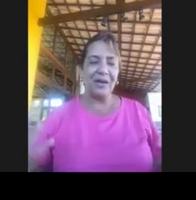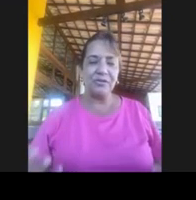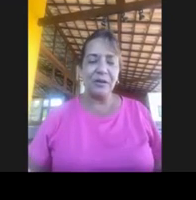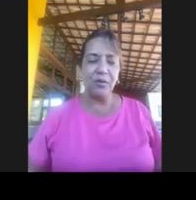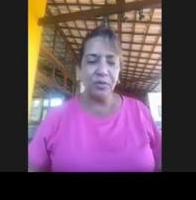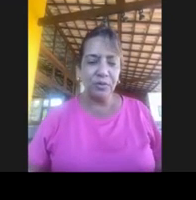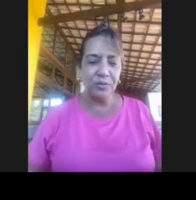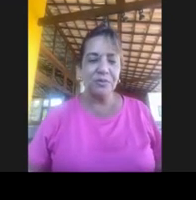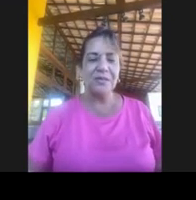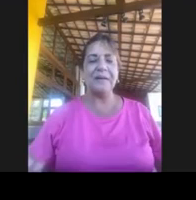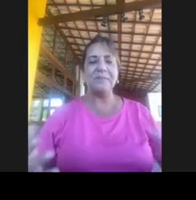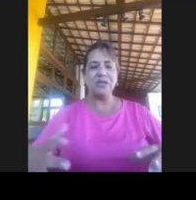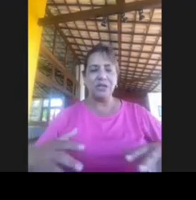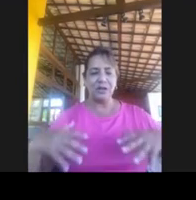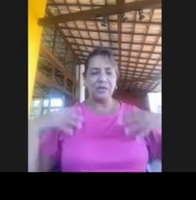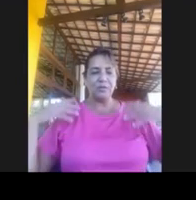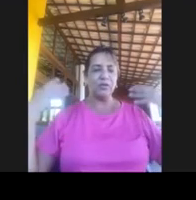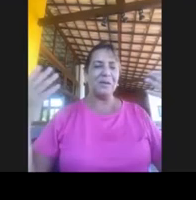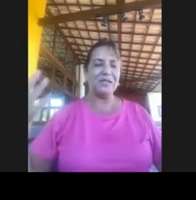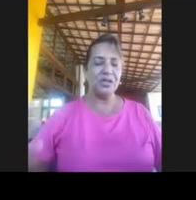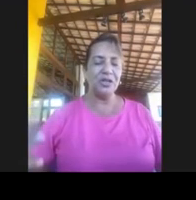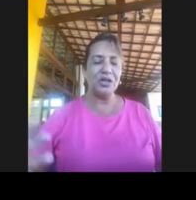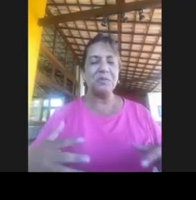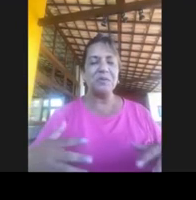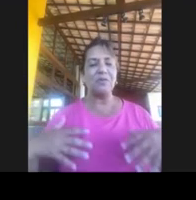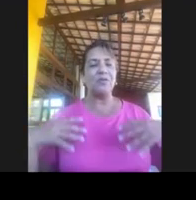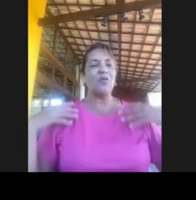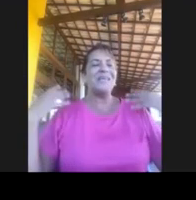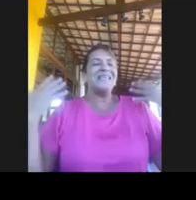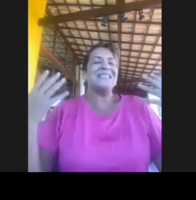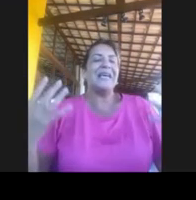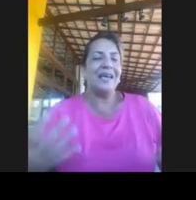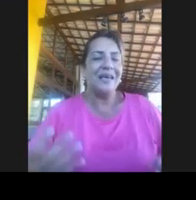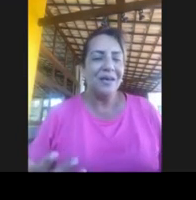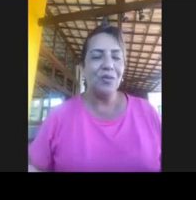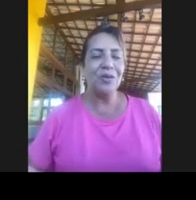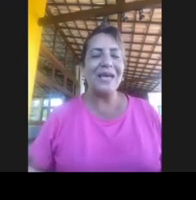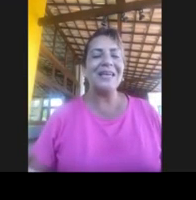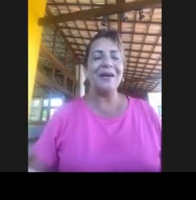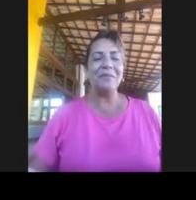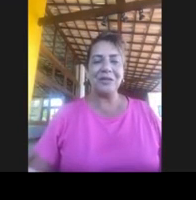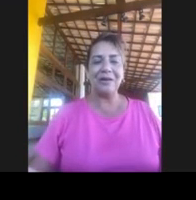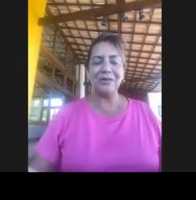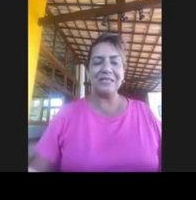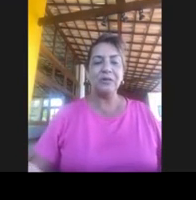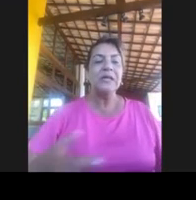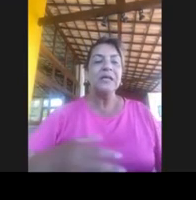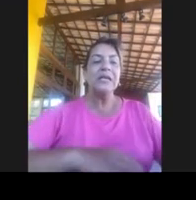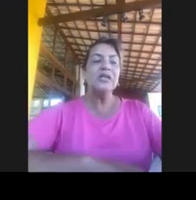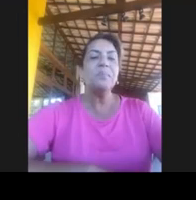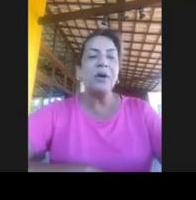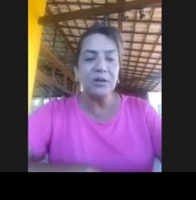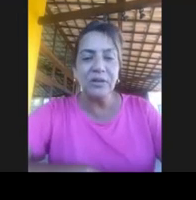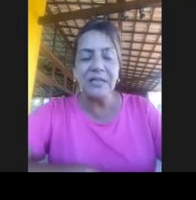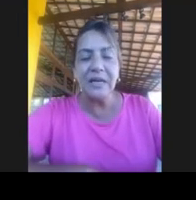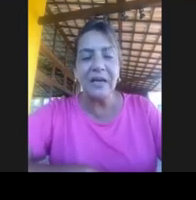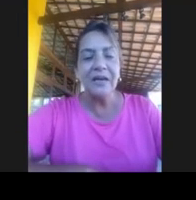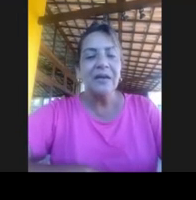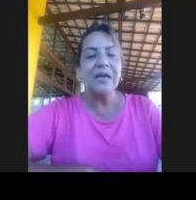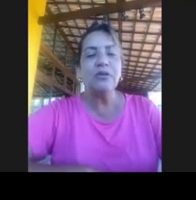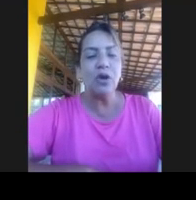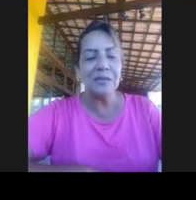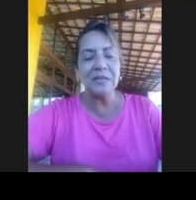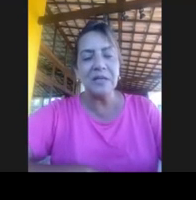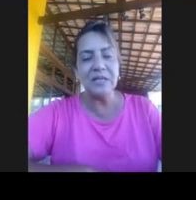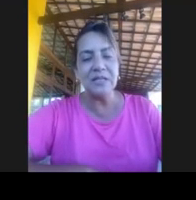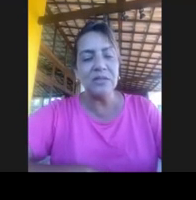momento de falar dos acordos, que era para a gente deixar os acordos mais adiante, que a gente precisa conhecer o que é que realmente estava acontecendo. E isso pode acontecer